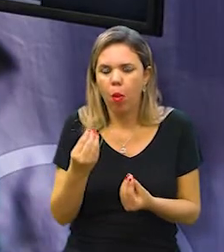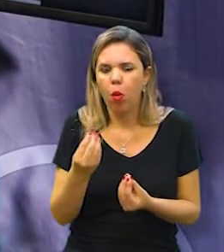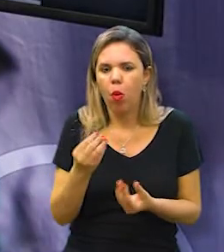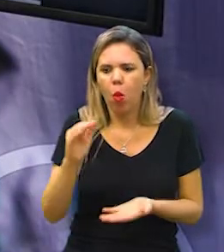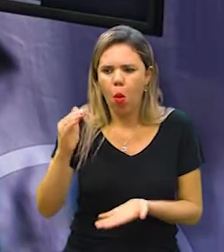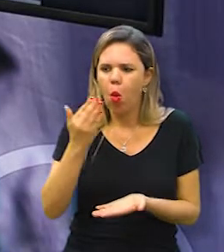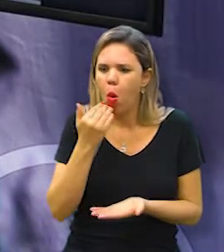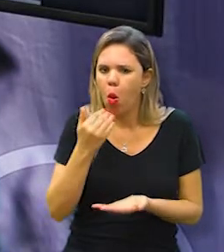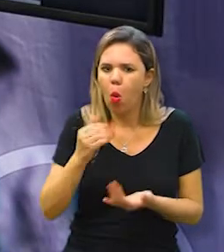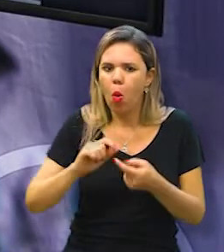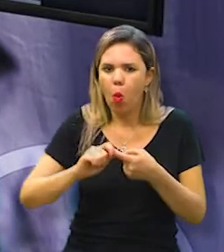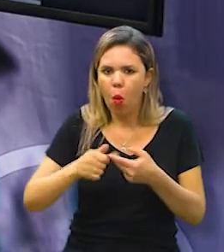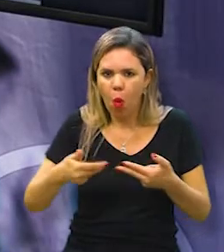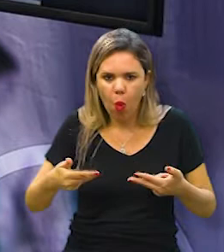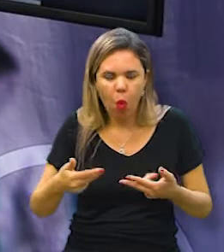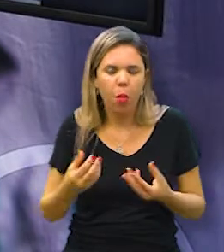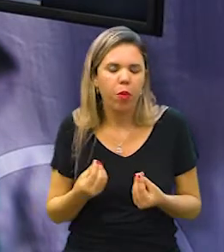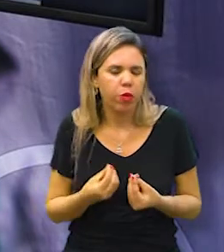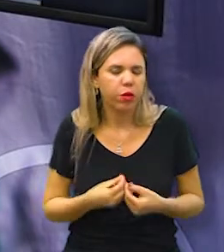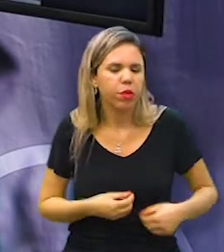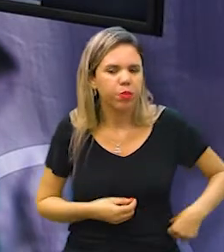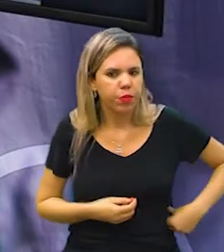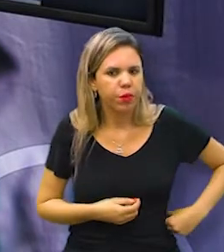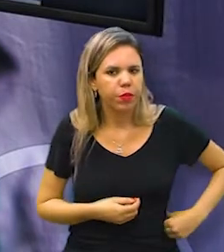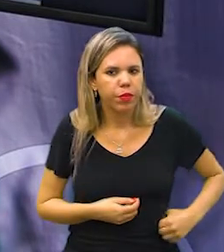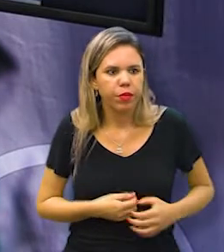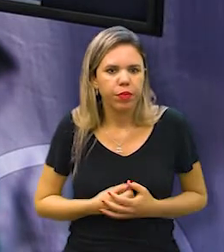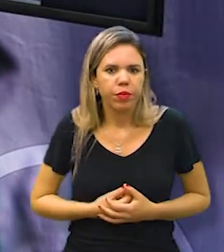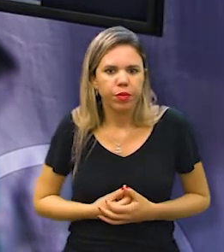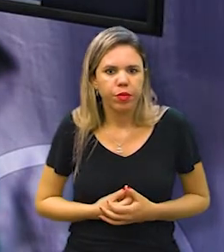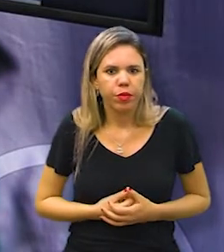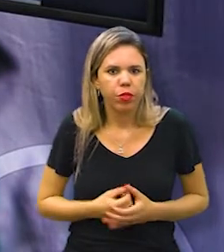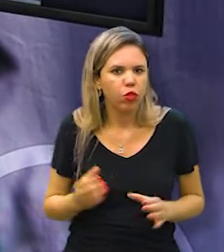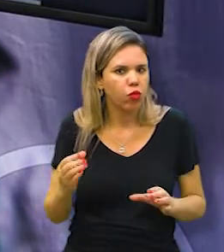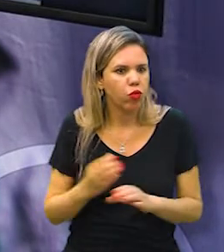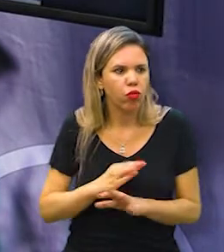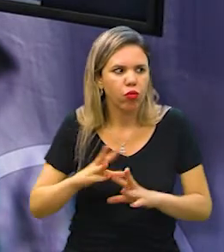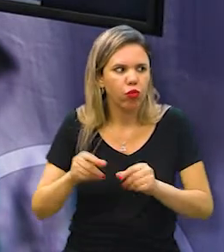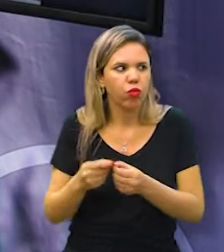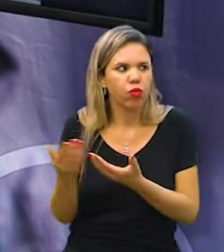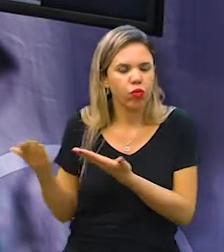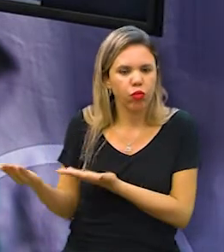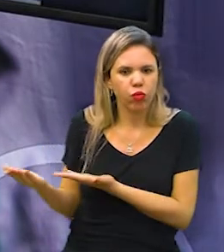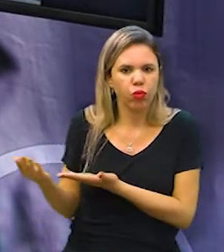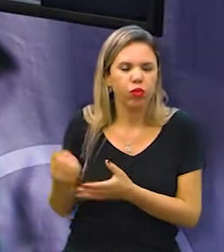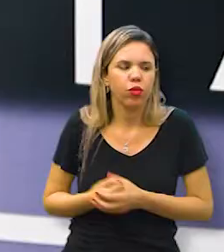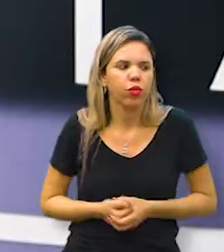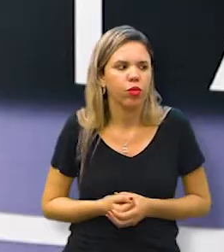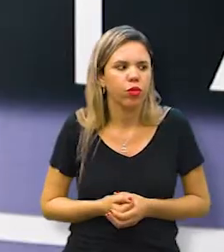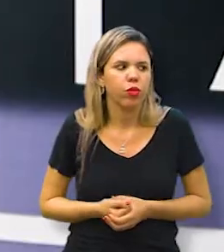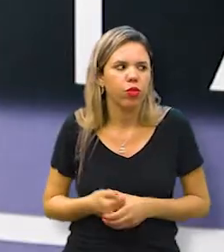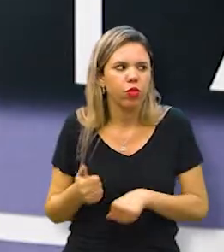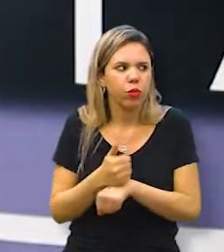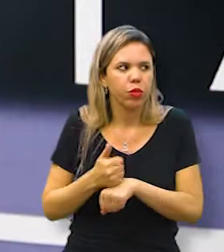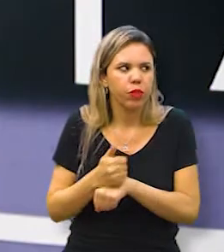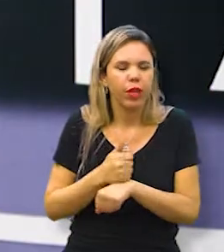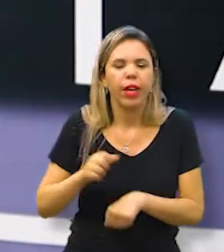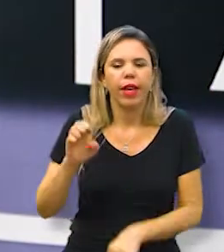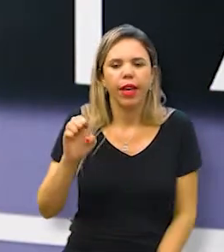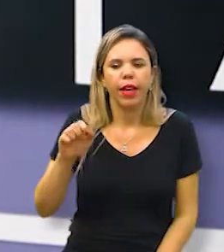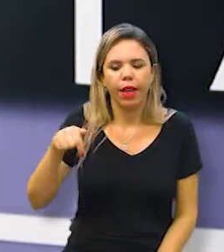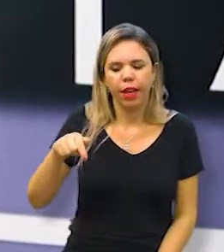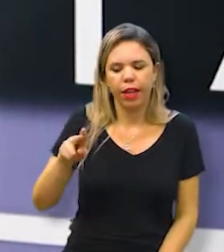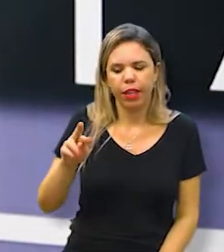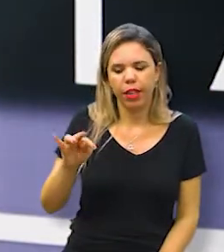né? É muito... É muita ração. Ração e feno. Ração e feno. Está aqui do meu lado o equitador. Fora tem a ajuda